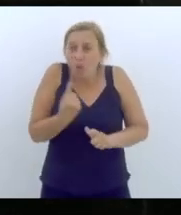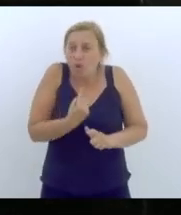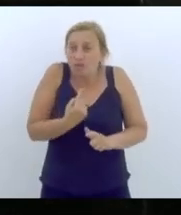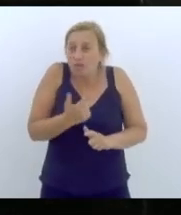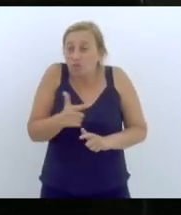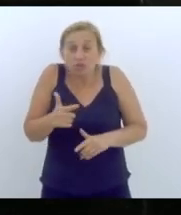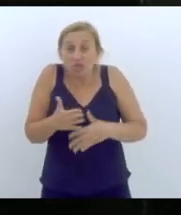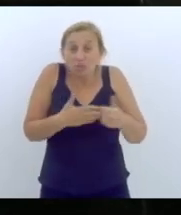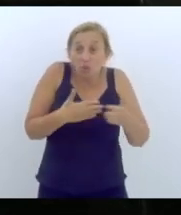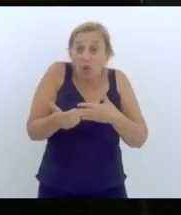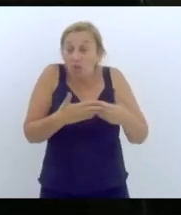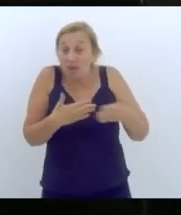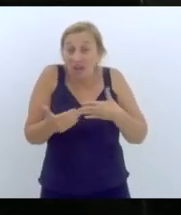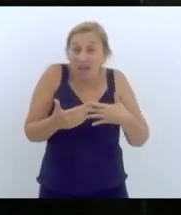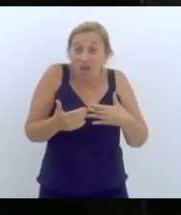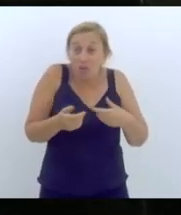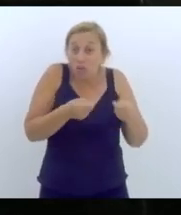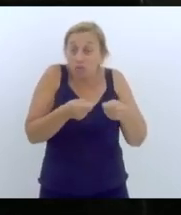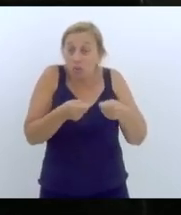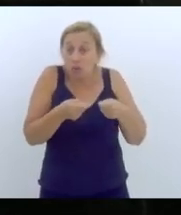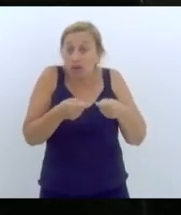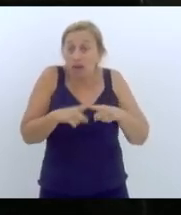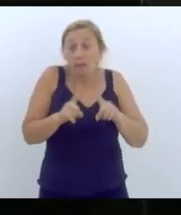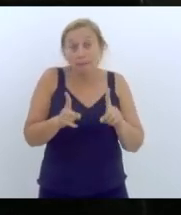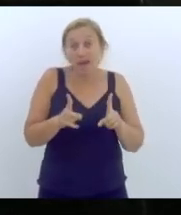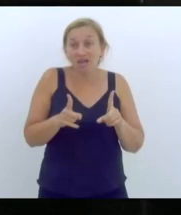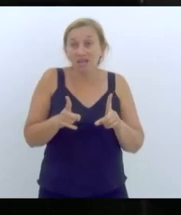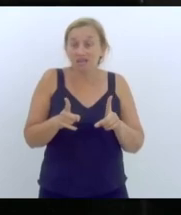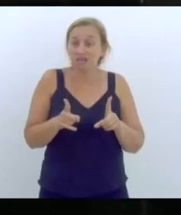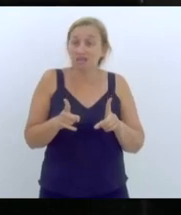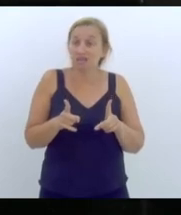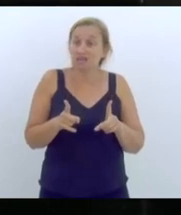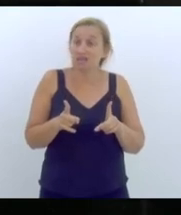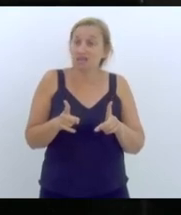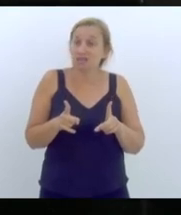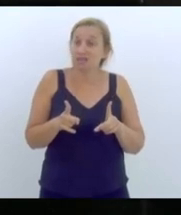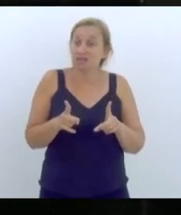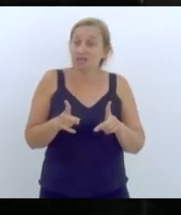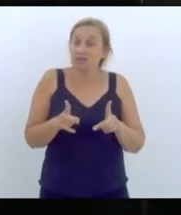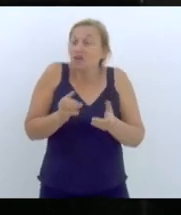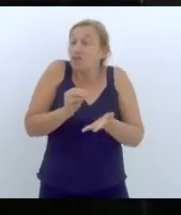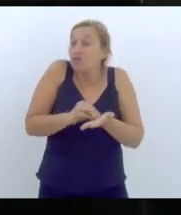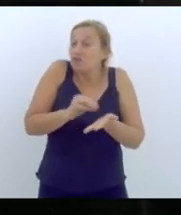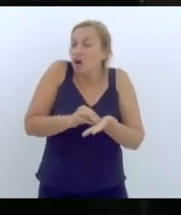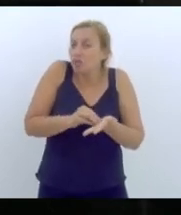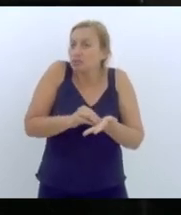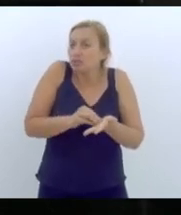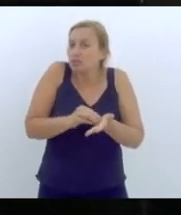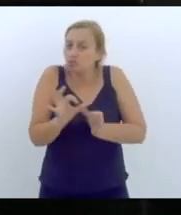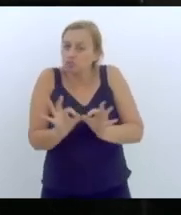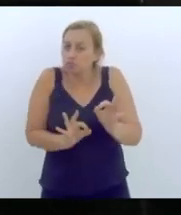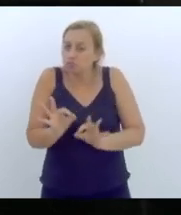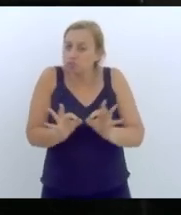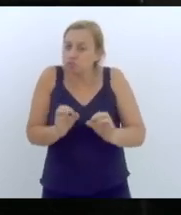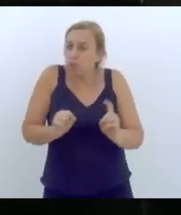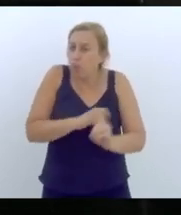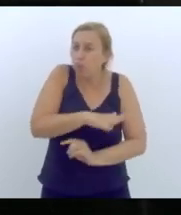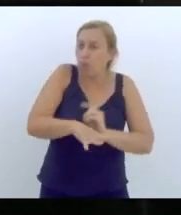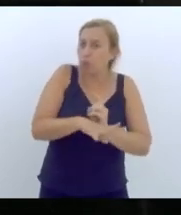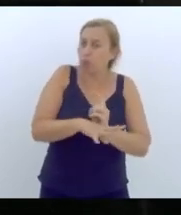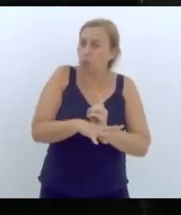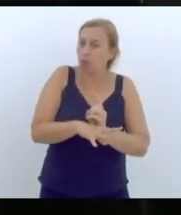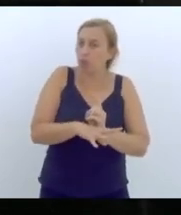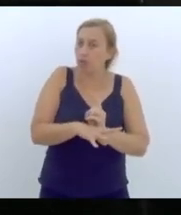temos qualquer ingerência, mas que, somatizada a uma desorganização social, a